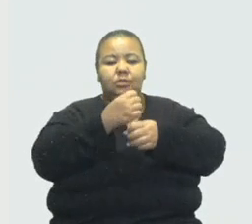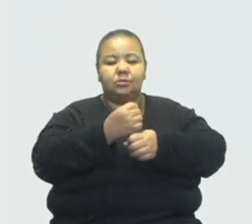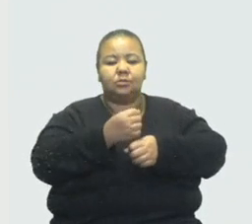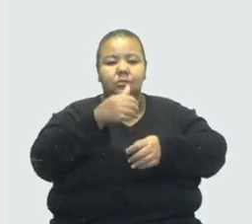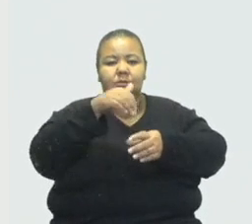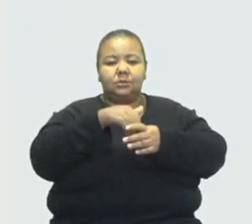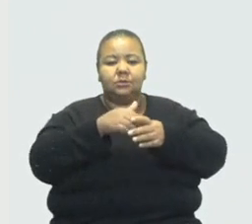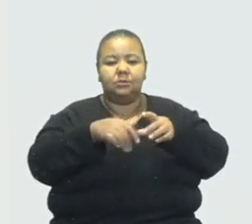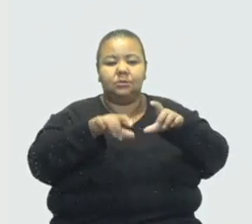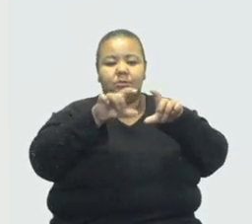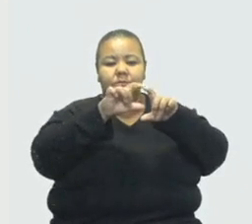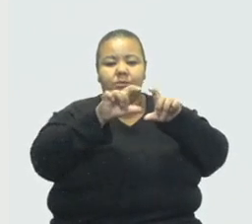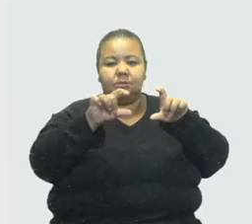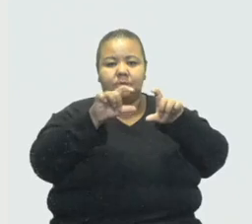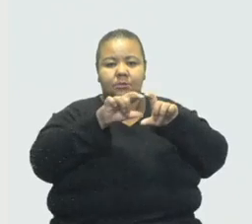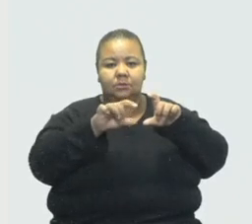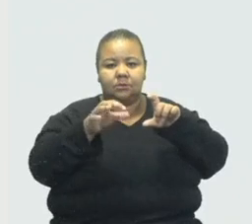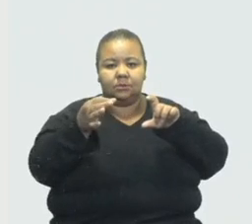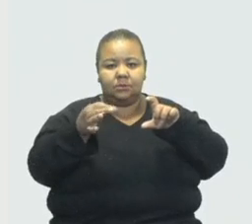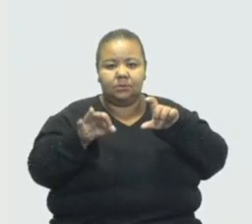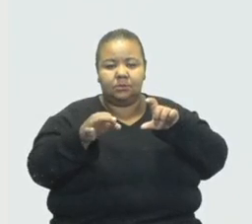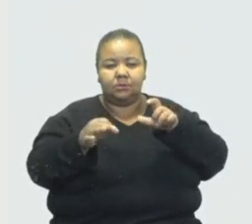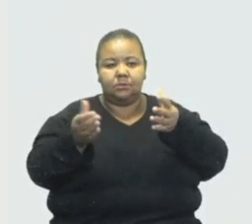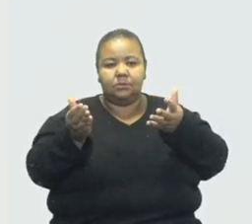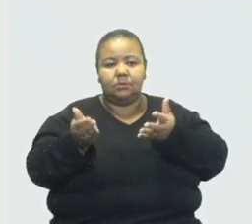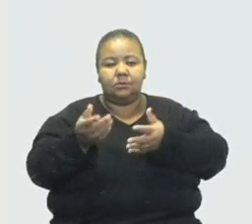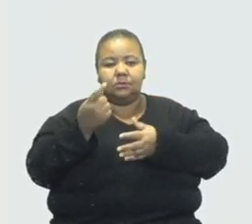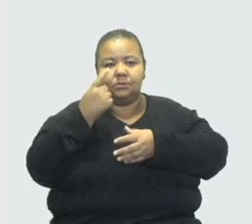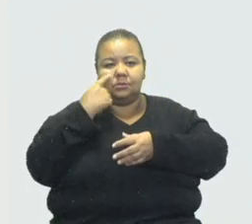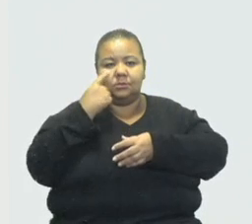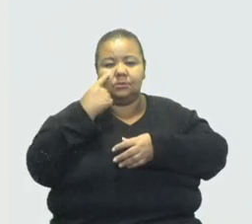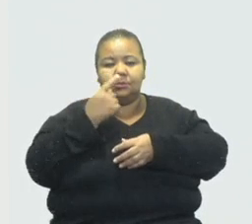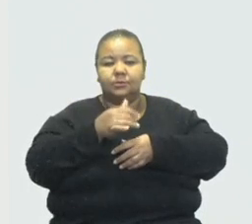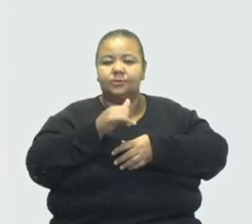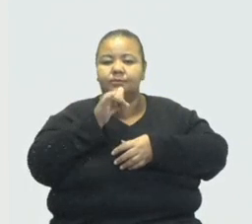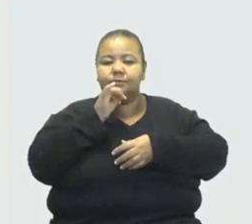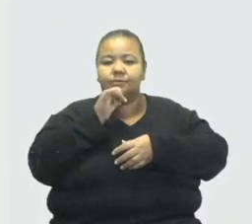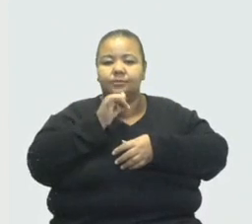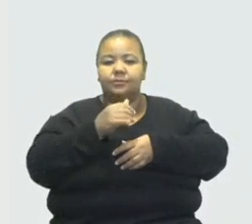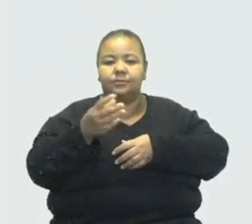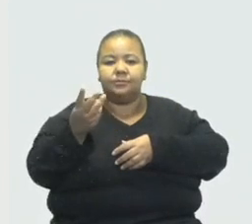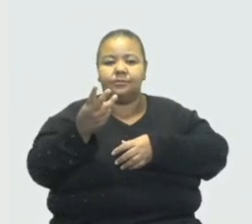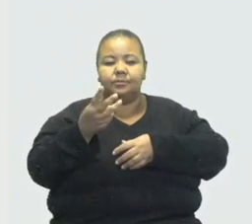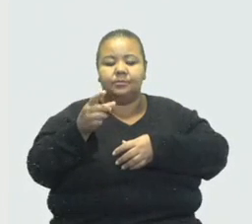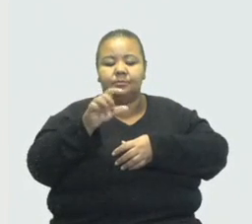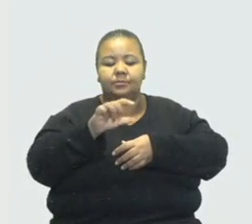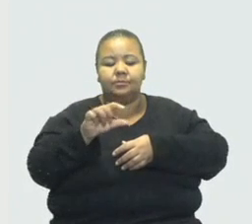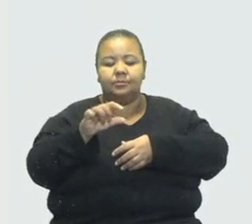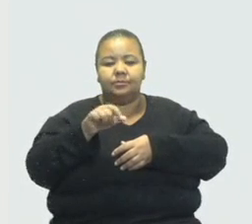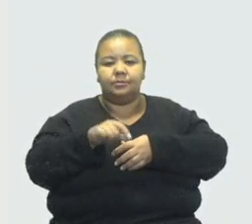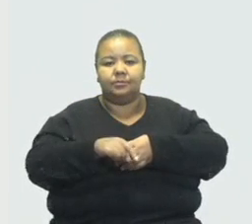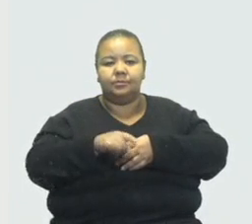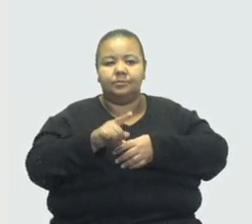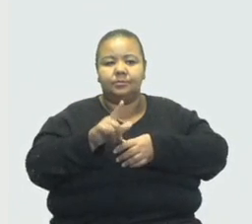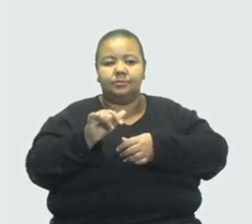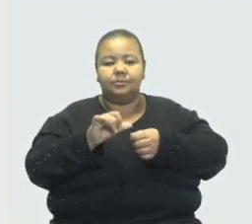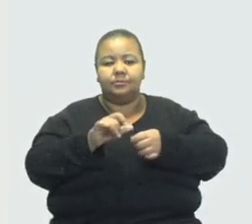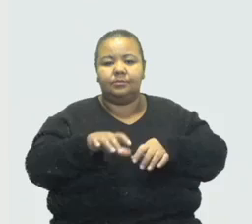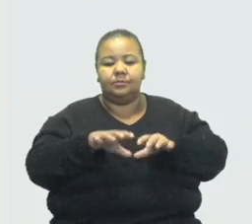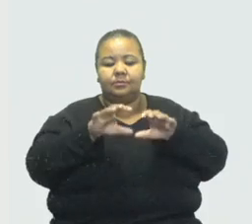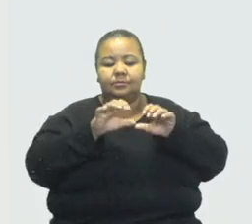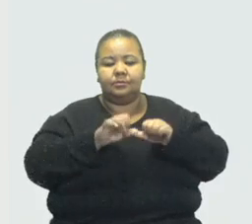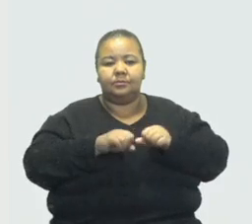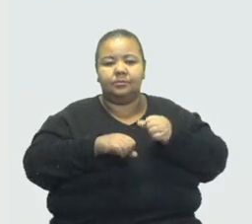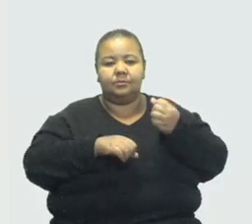da nossa linha, certo? E agora vamos ver no caso da nossa terceira linha, que a terceira linha vai receber a